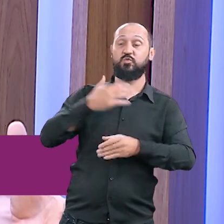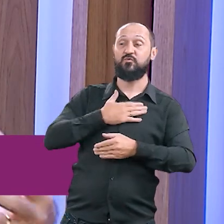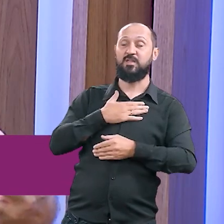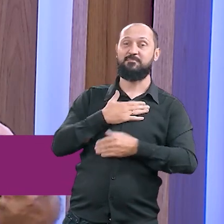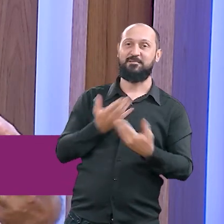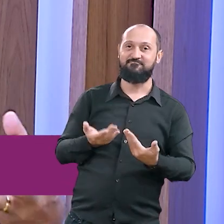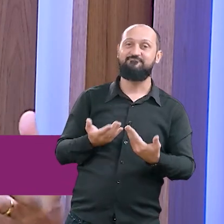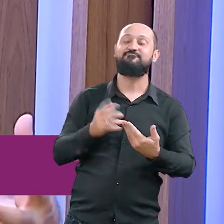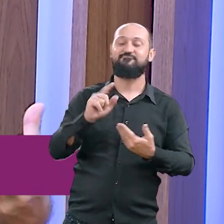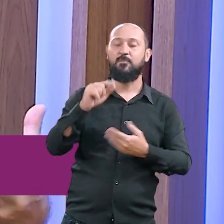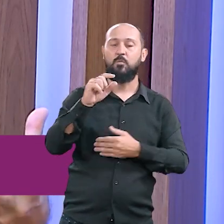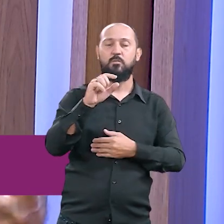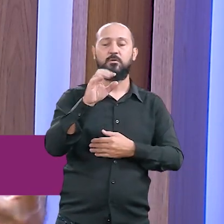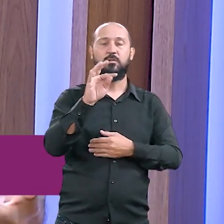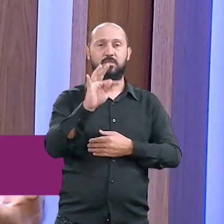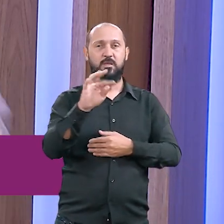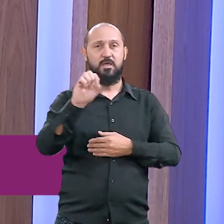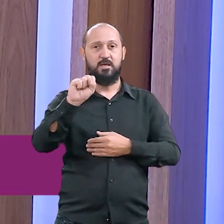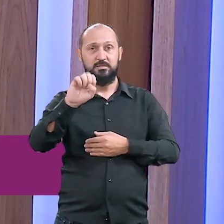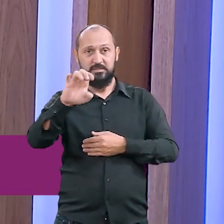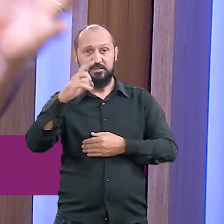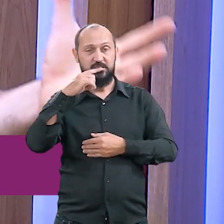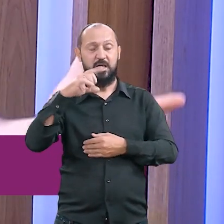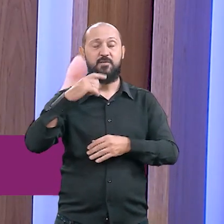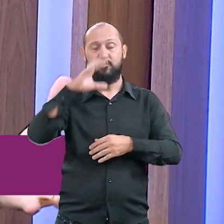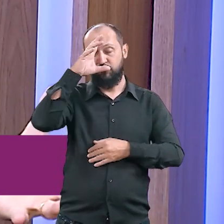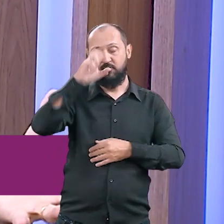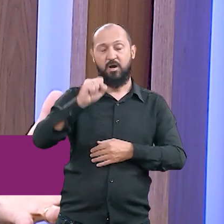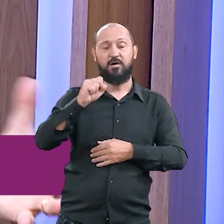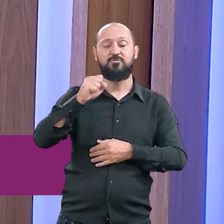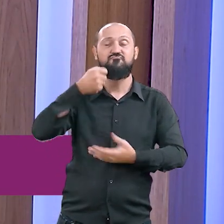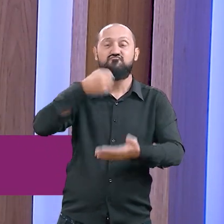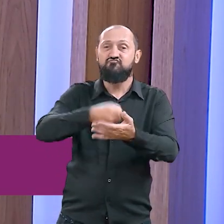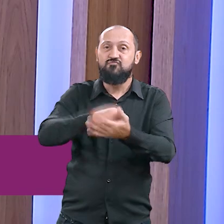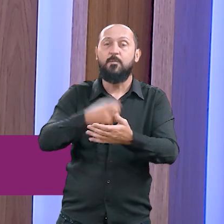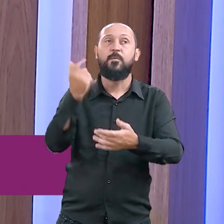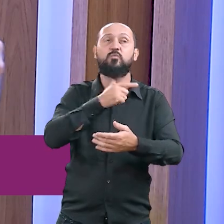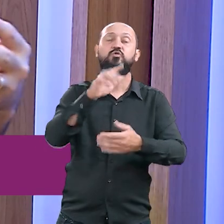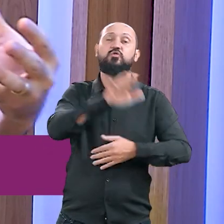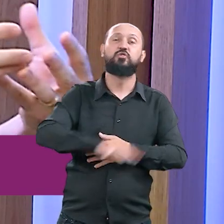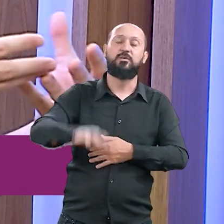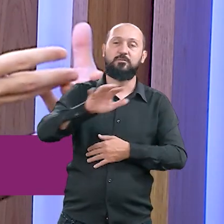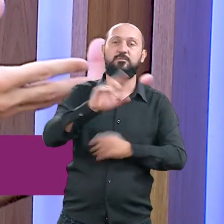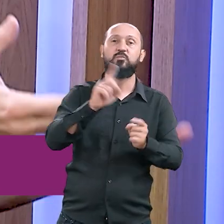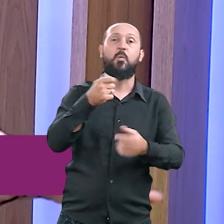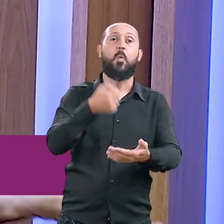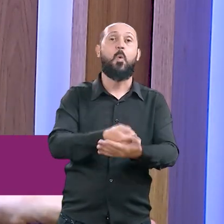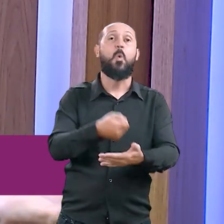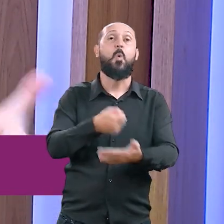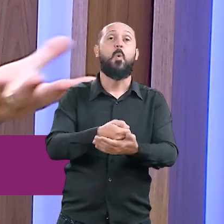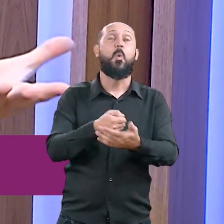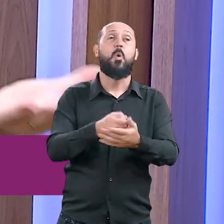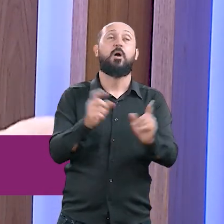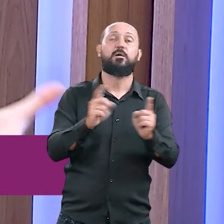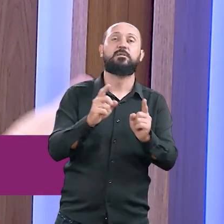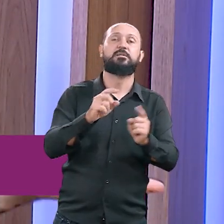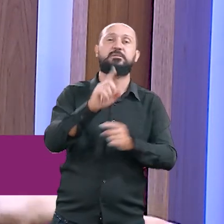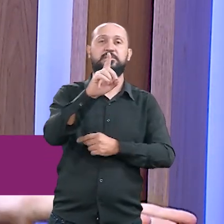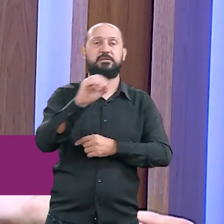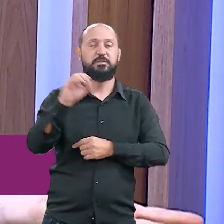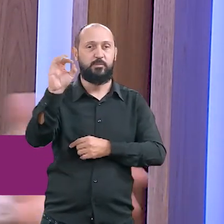Agora, no grupo de WhatsApp, não tem, é fechado, é privado. O próprio WhatsApp não tem acesso ao conteúdo das